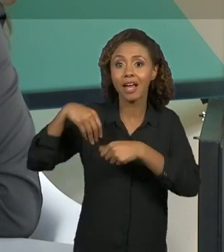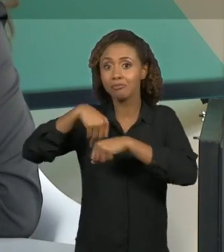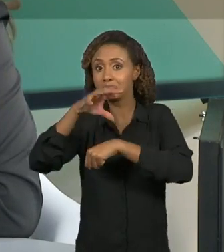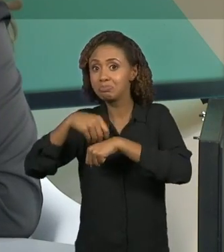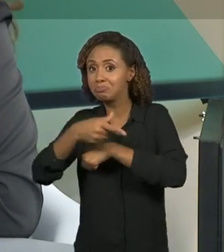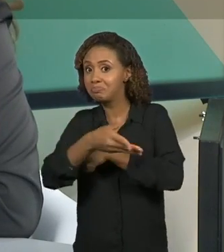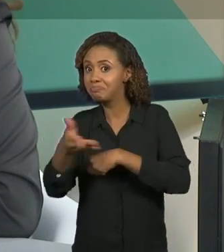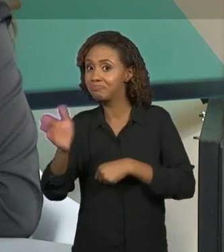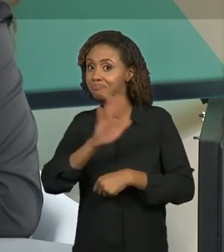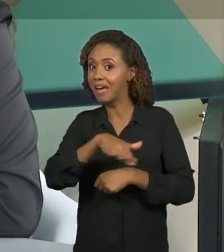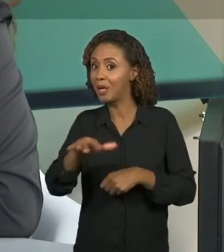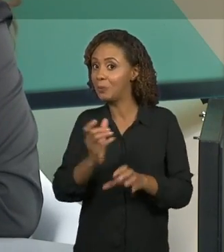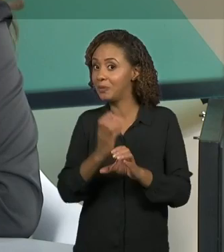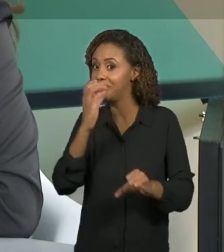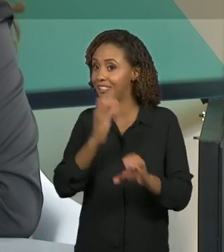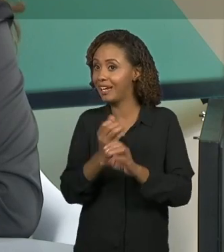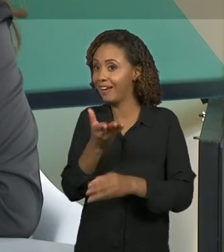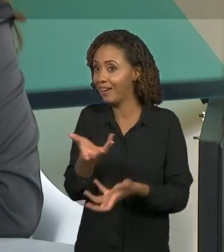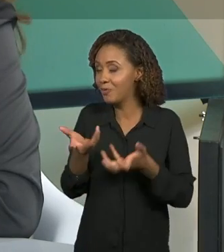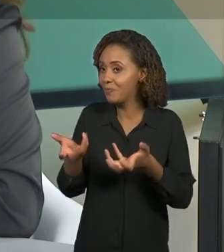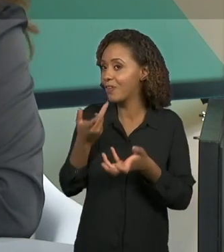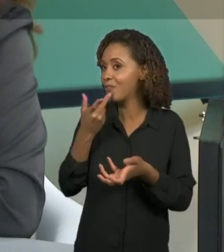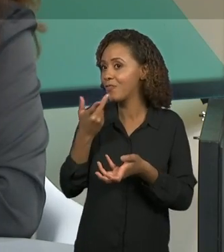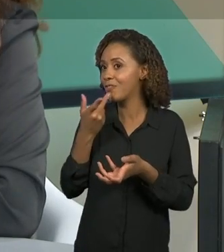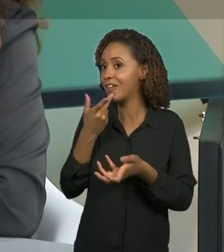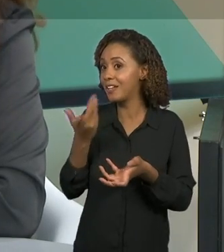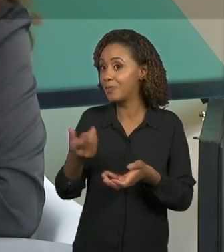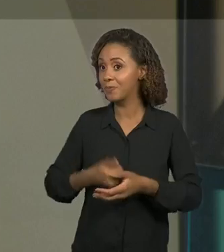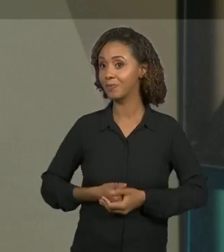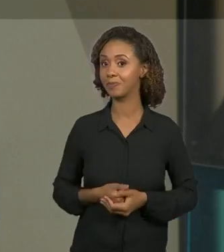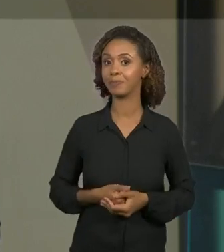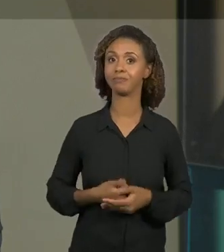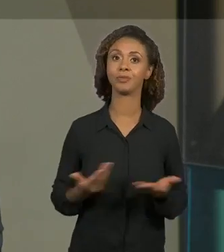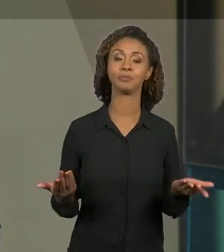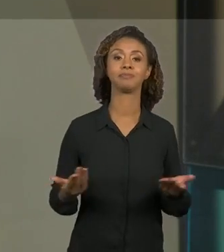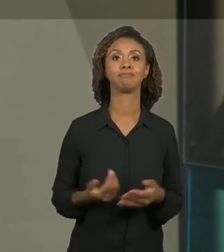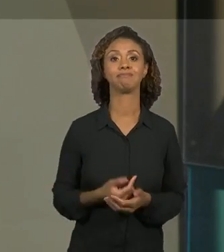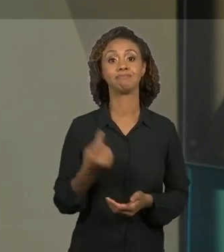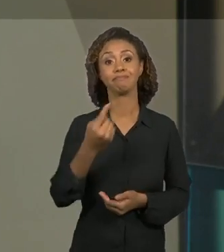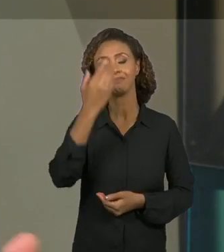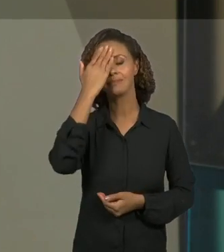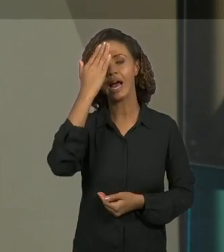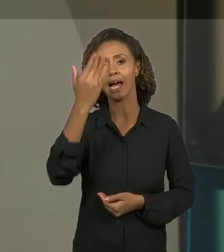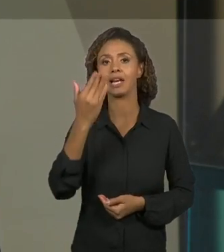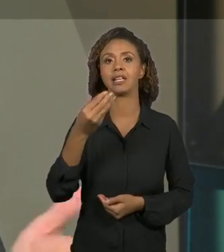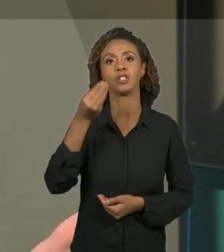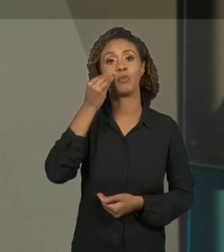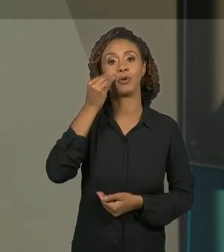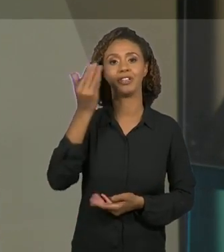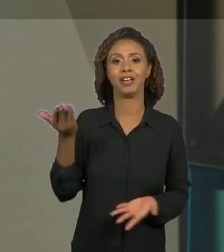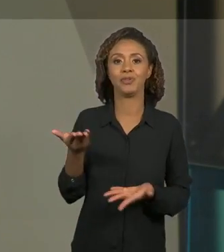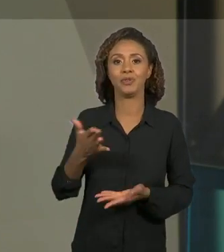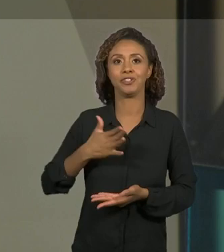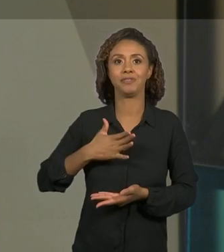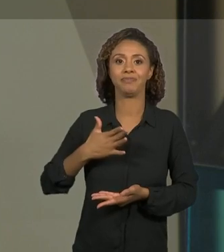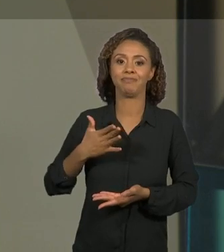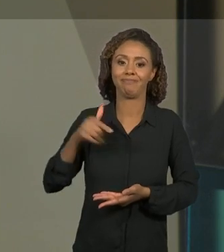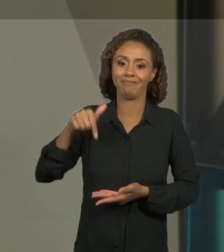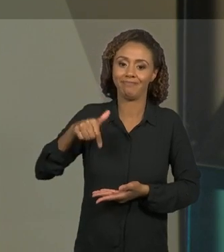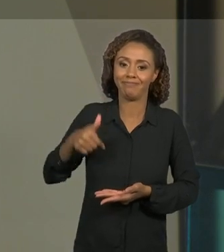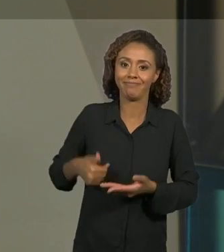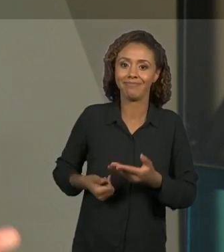palavra final para os nossos engenheiros esse finalzinho de aula agradecer a oportunidade de poder compartilhar um pouco